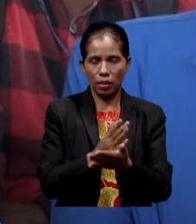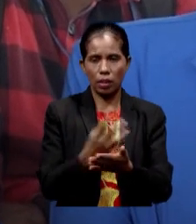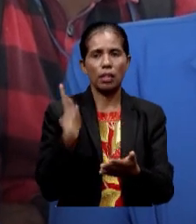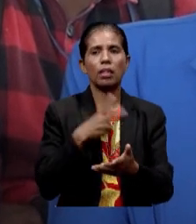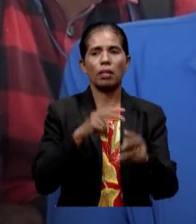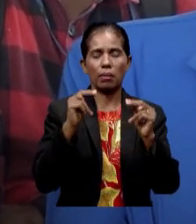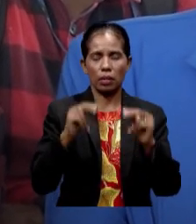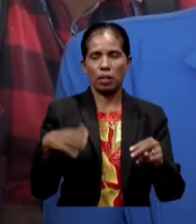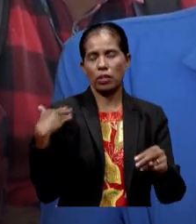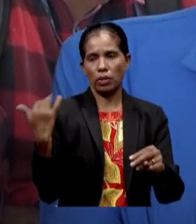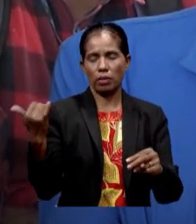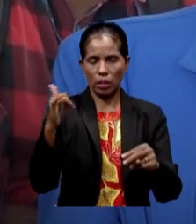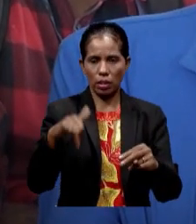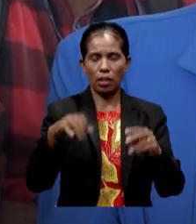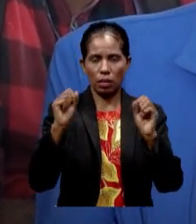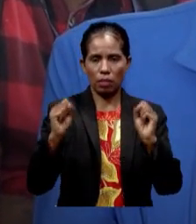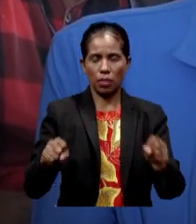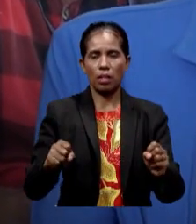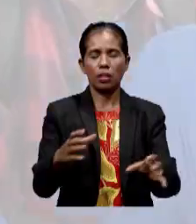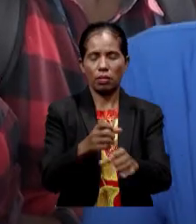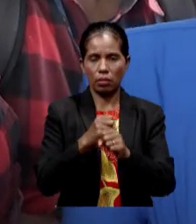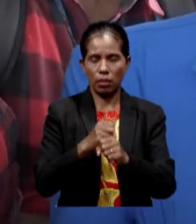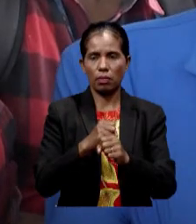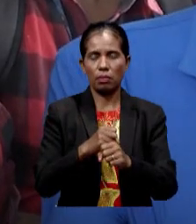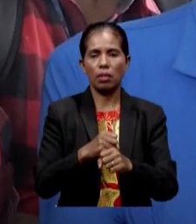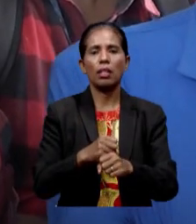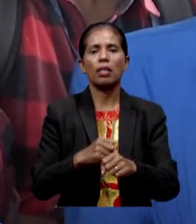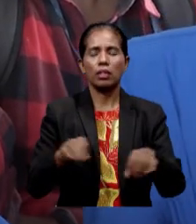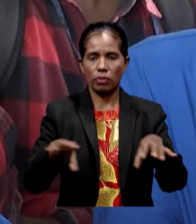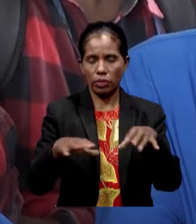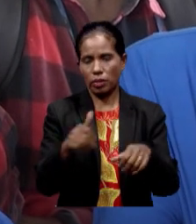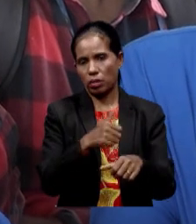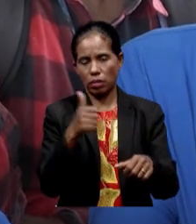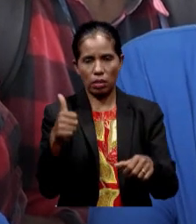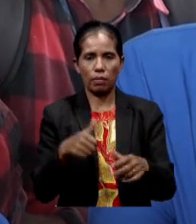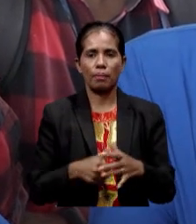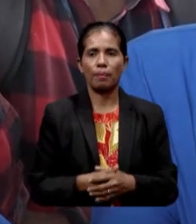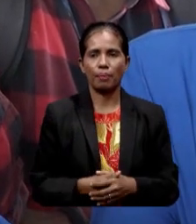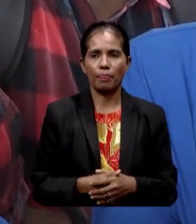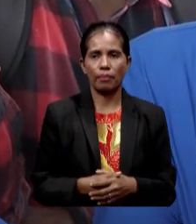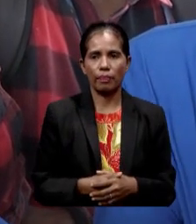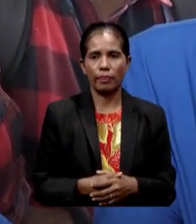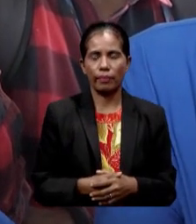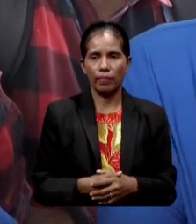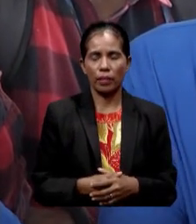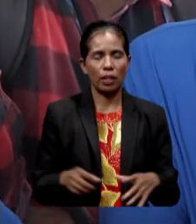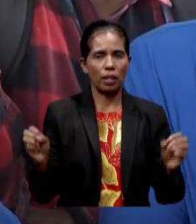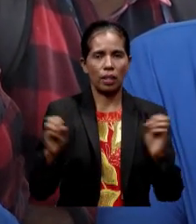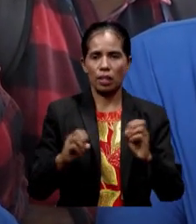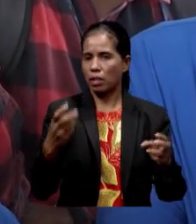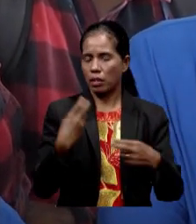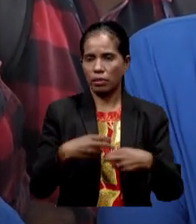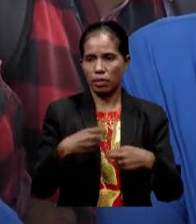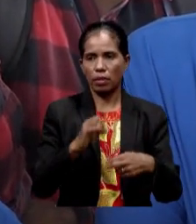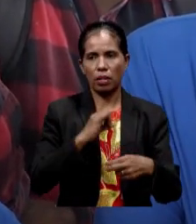que a potência né provável é assumir fel cargo ser celo também né lá ia impacto dia de han kata